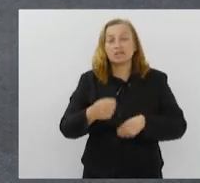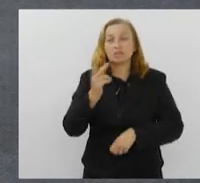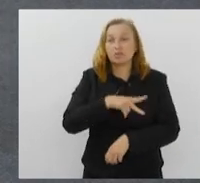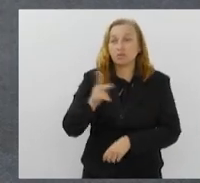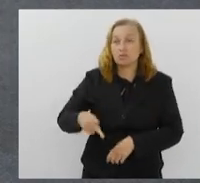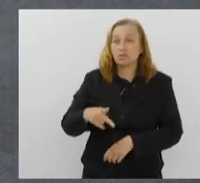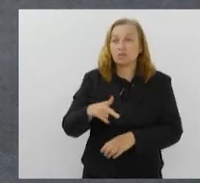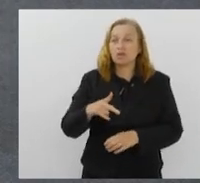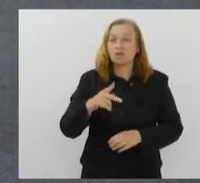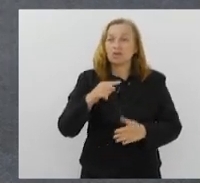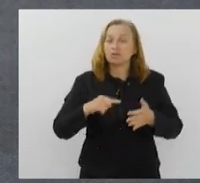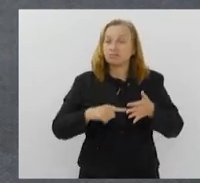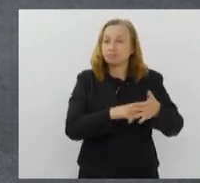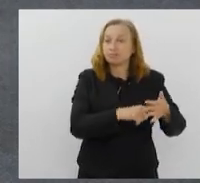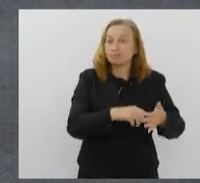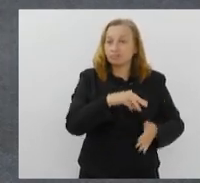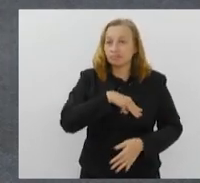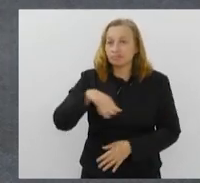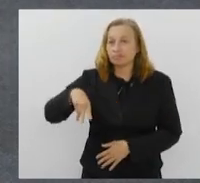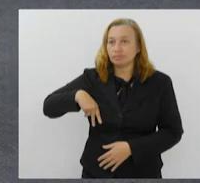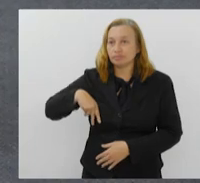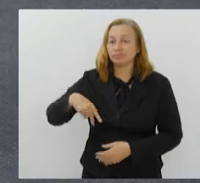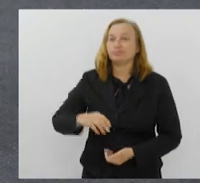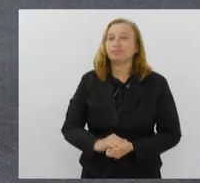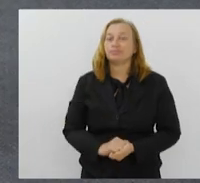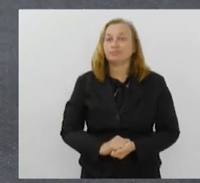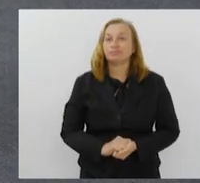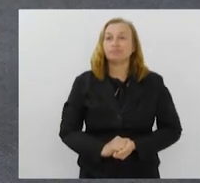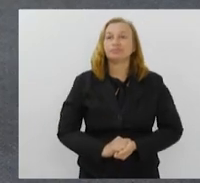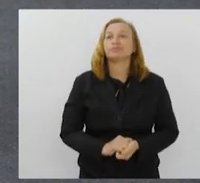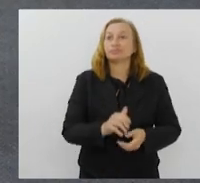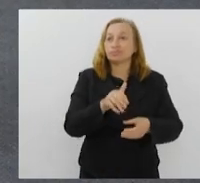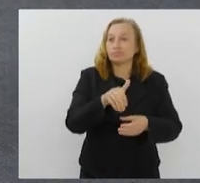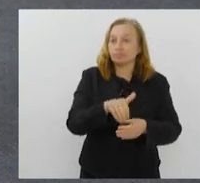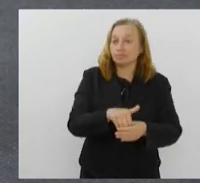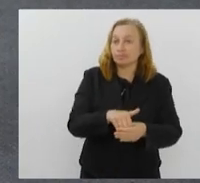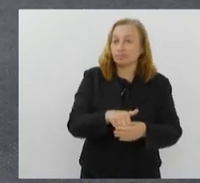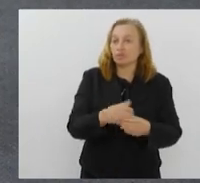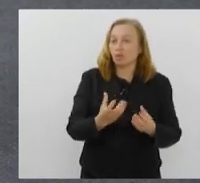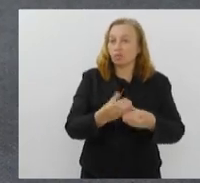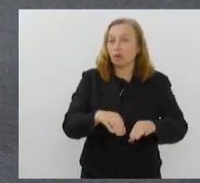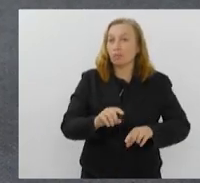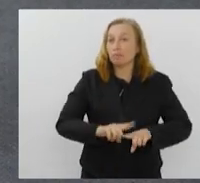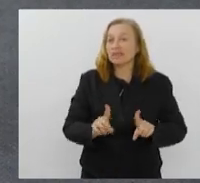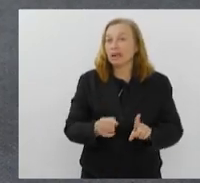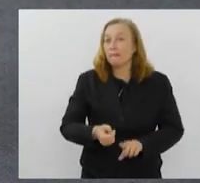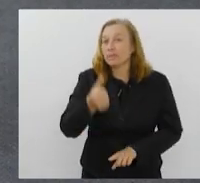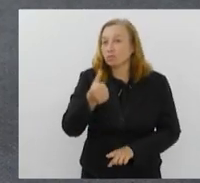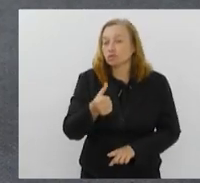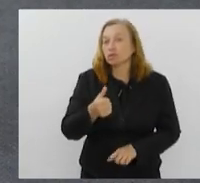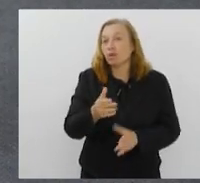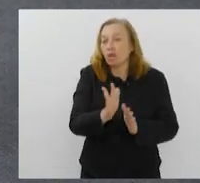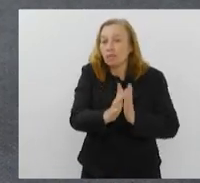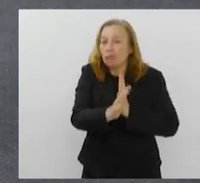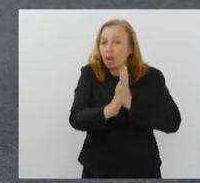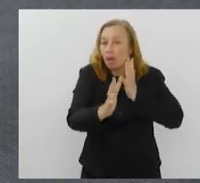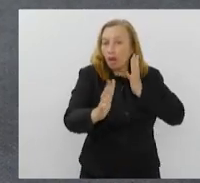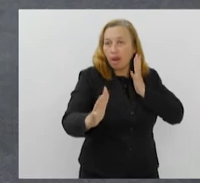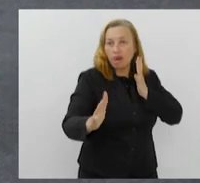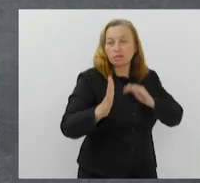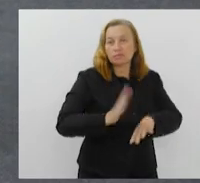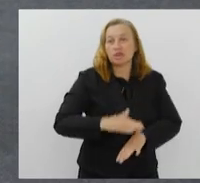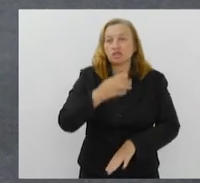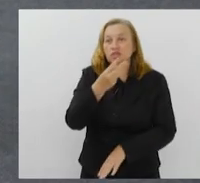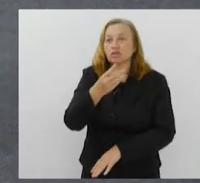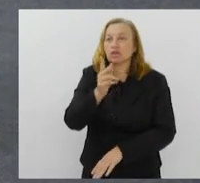Público, isso levou à convocação de quase 3 mil professores concursados, mas isso é pouco. Tem uma fila com mais milhares de